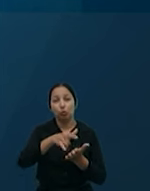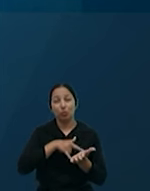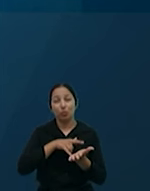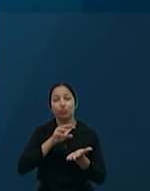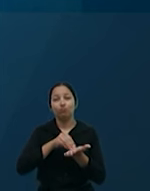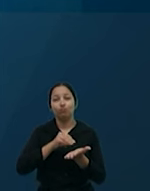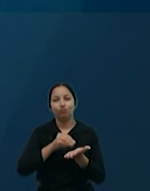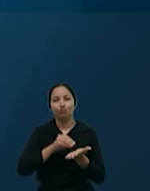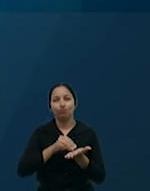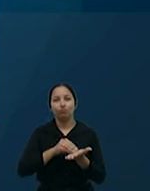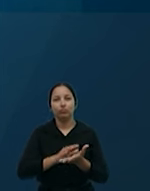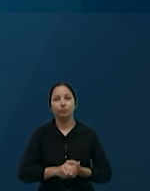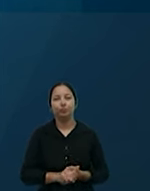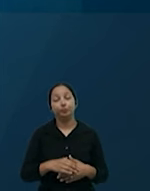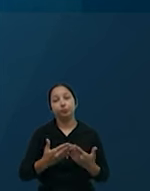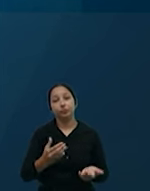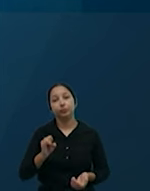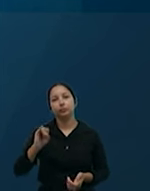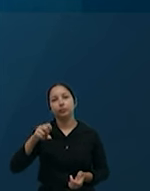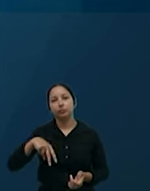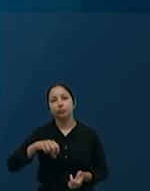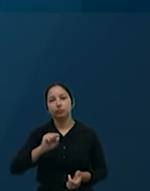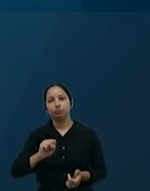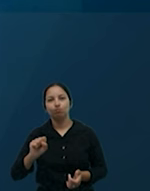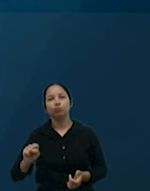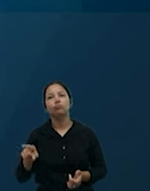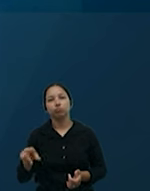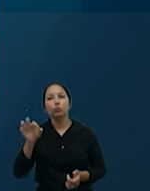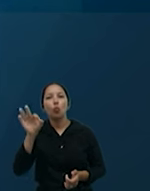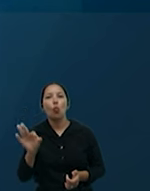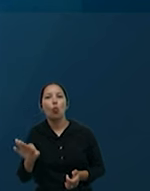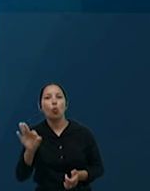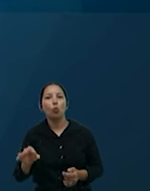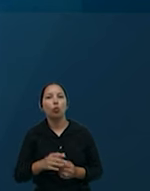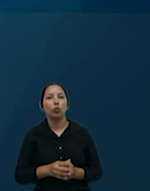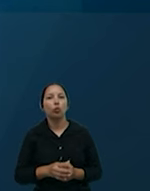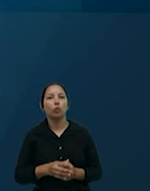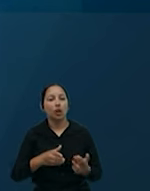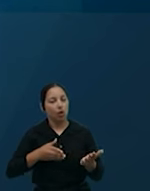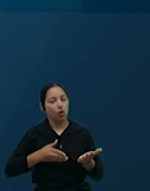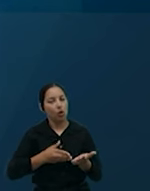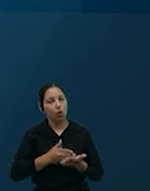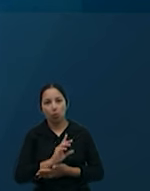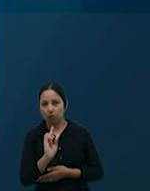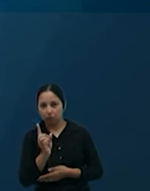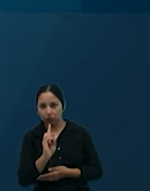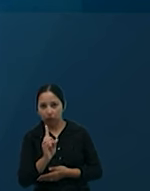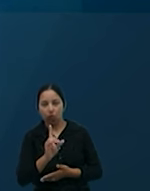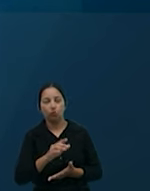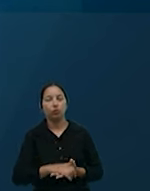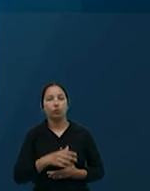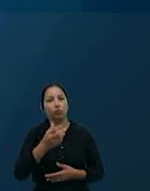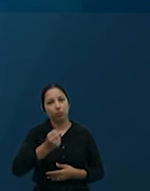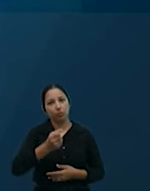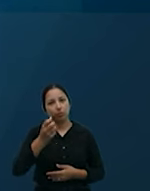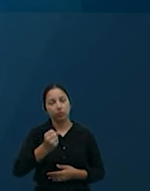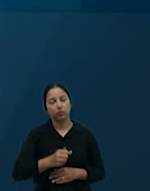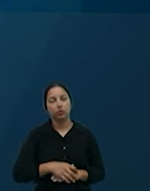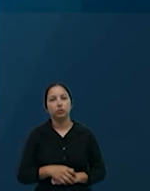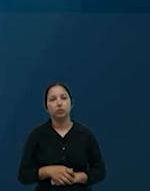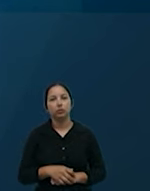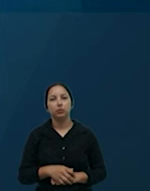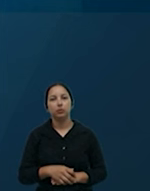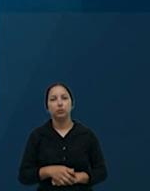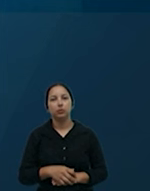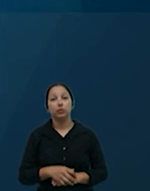consequentemente o INSS acertadamente indefere esse benefício na via administrativa e, posteriormente, na via judicial é